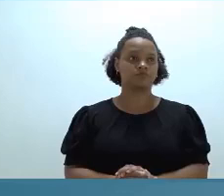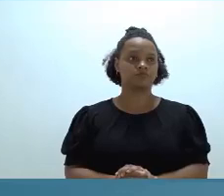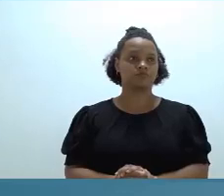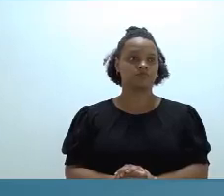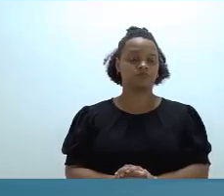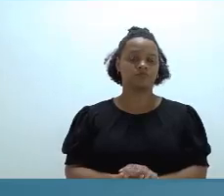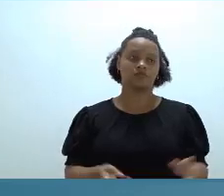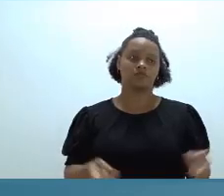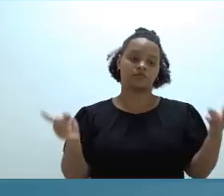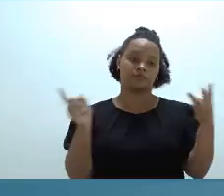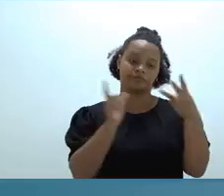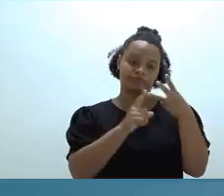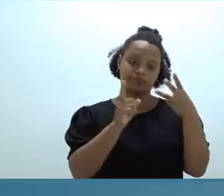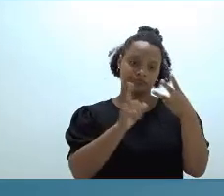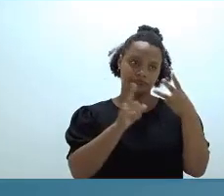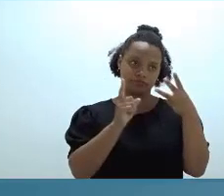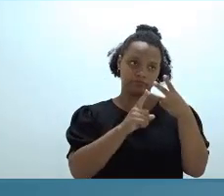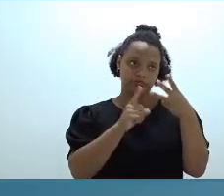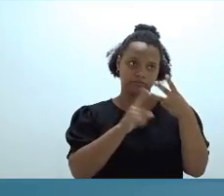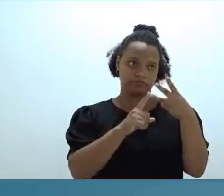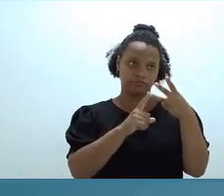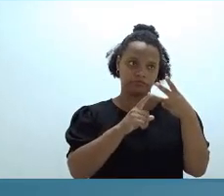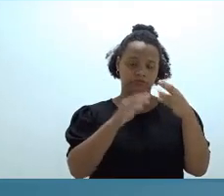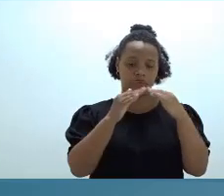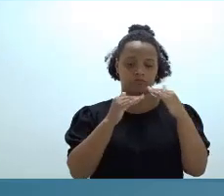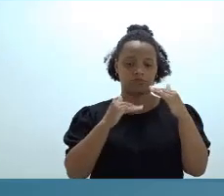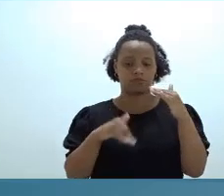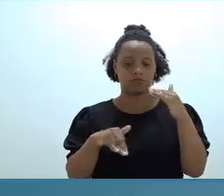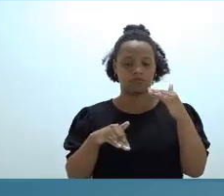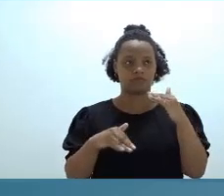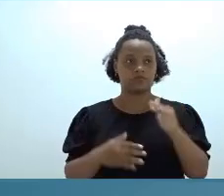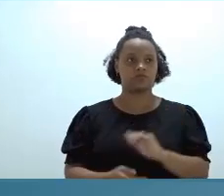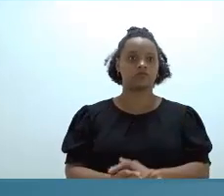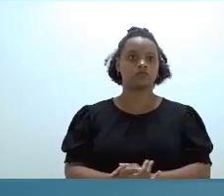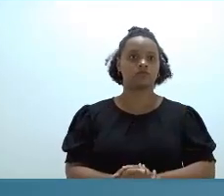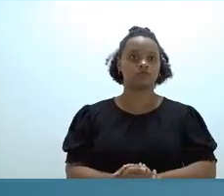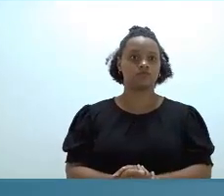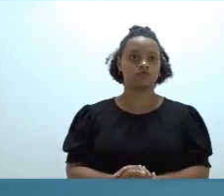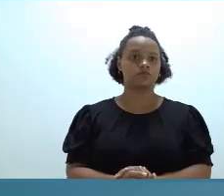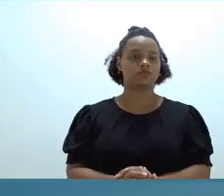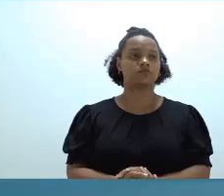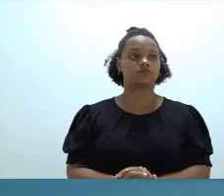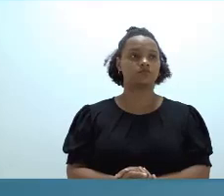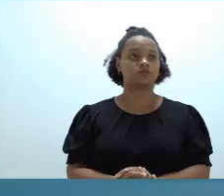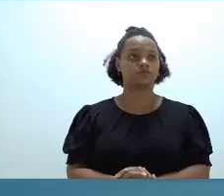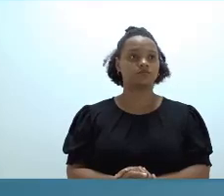Por fim, quanto ao critério da subordinação,